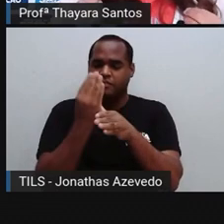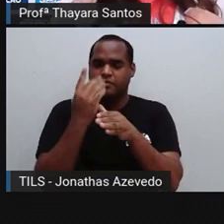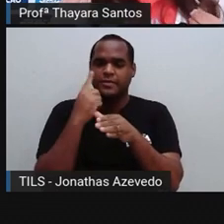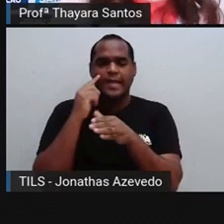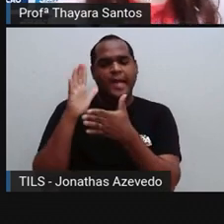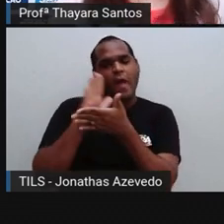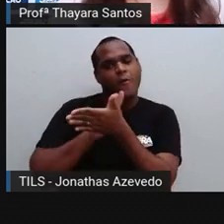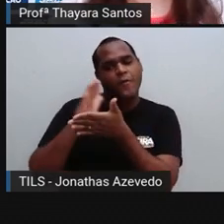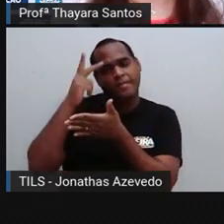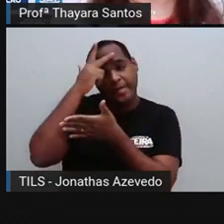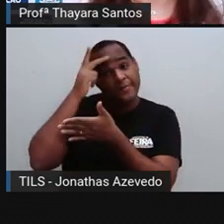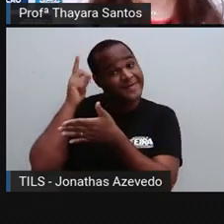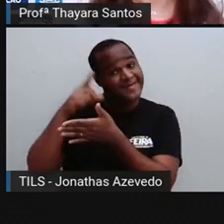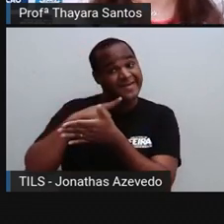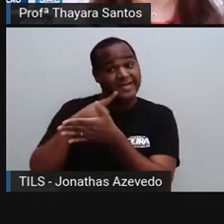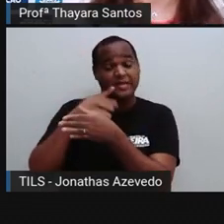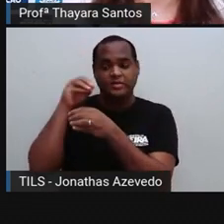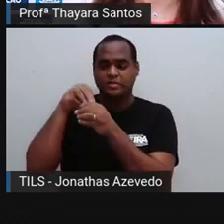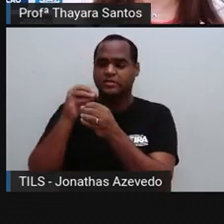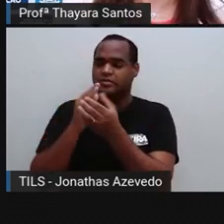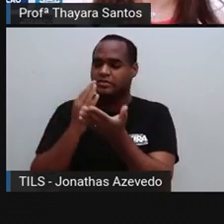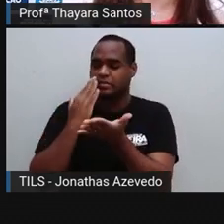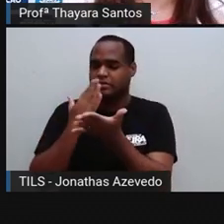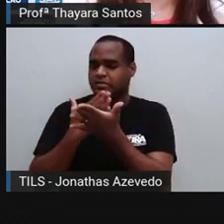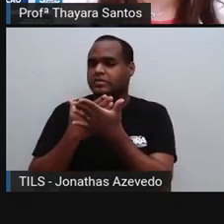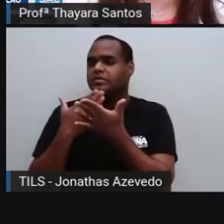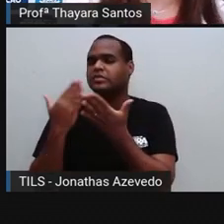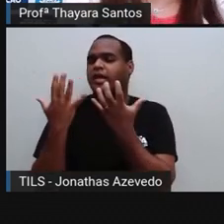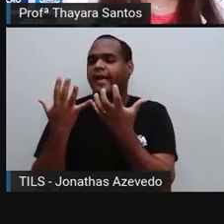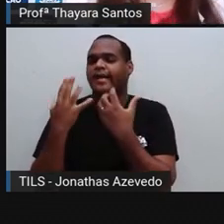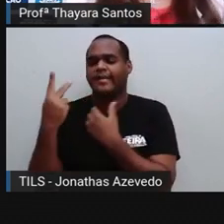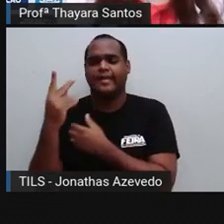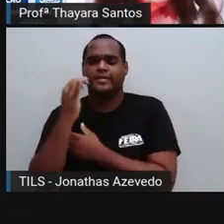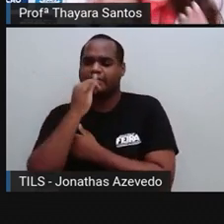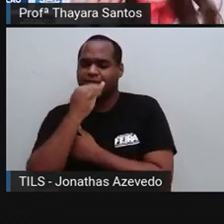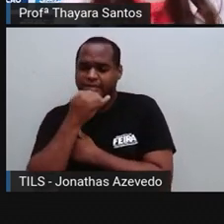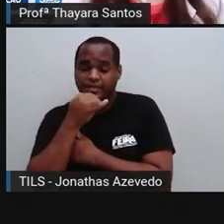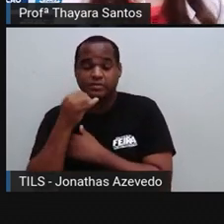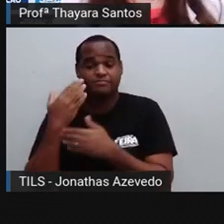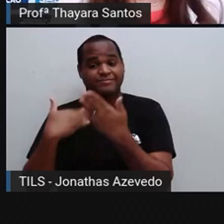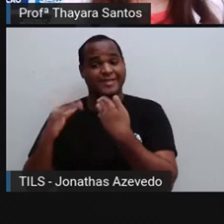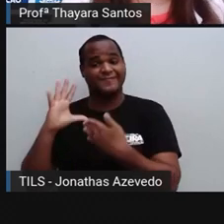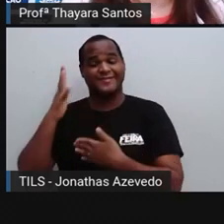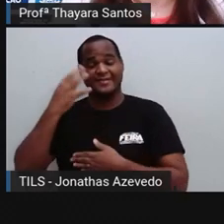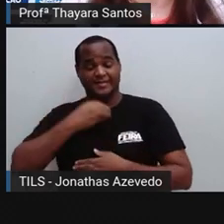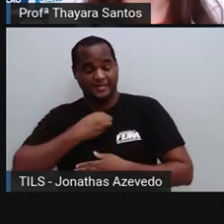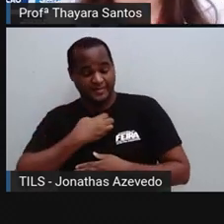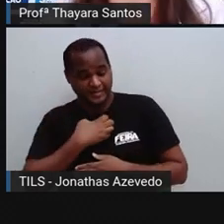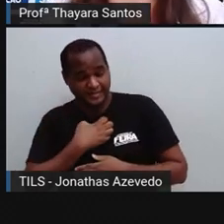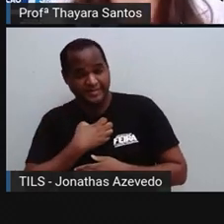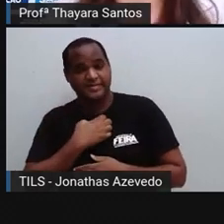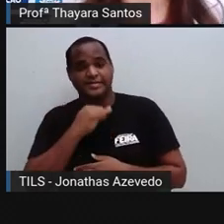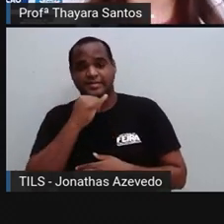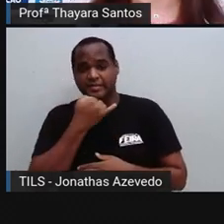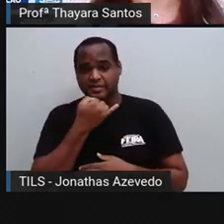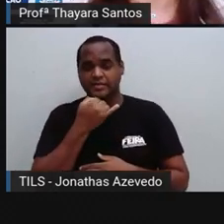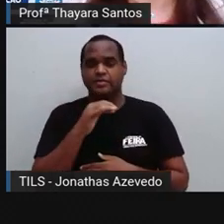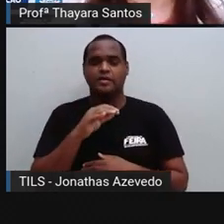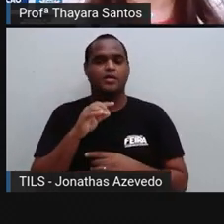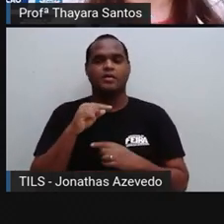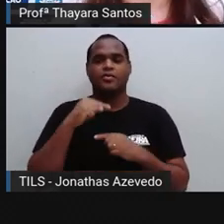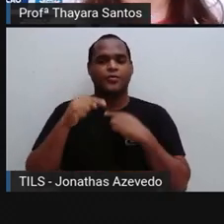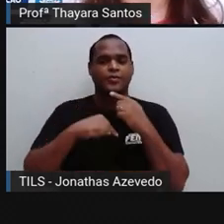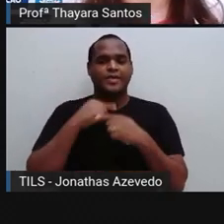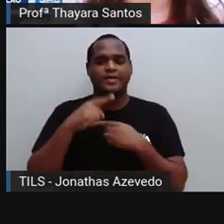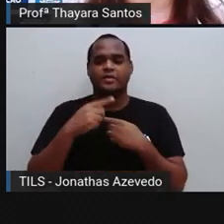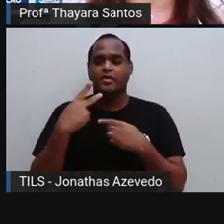as pessoas acabam entrando nesse caminho das drogas porque elas se sentem ali tristes, porque aconteceu alguma coisa ruim na vida delas, e elas acham que não tem mais